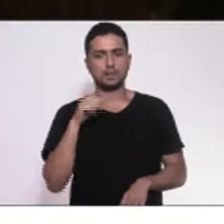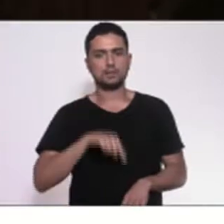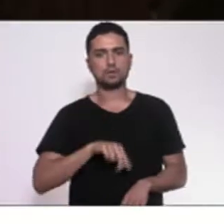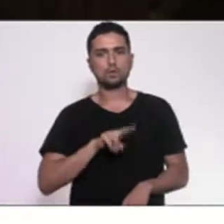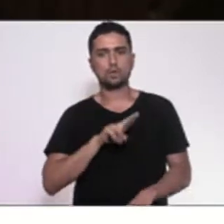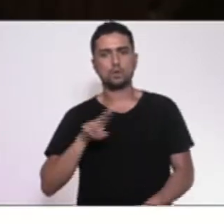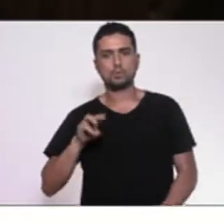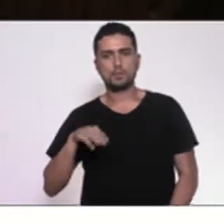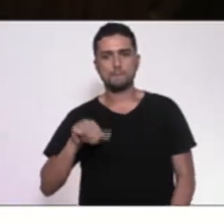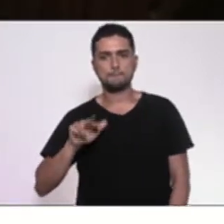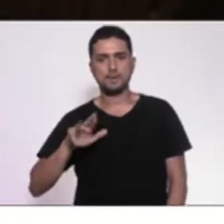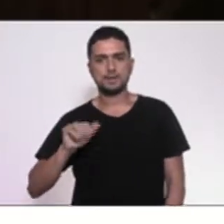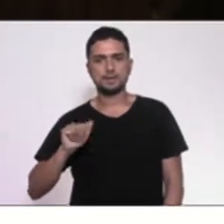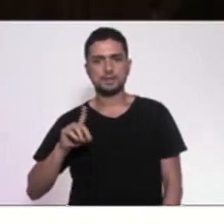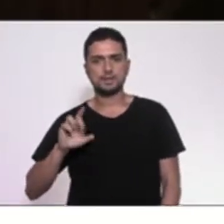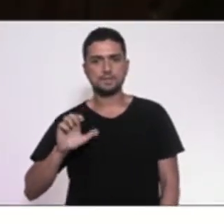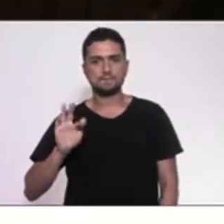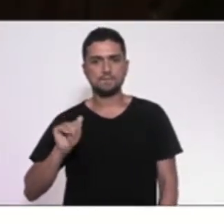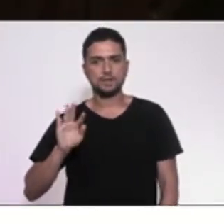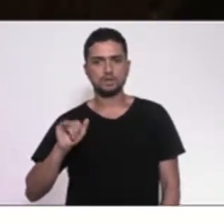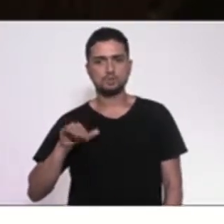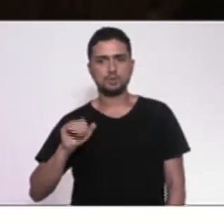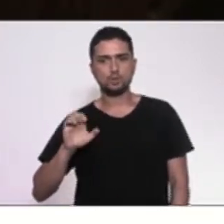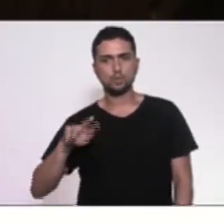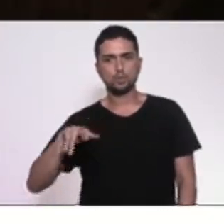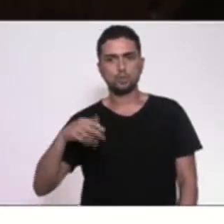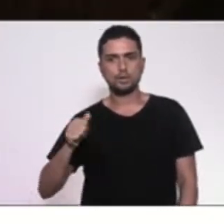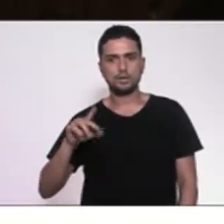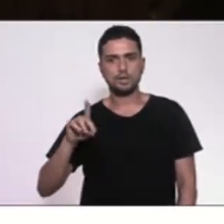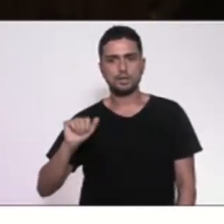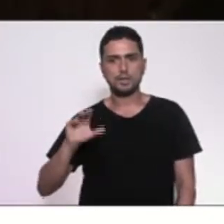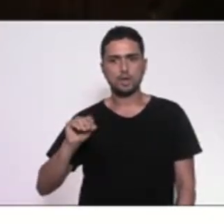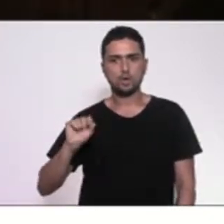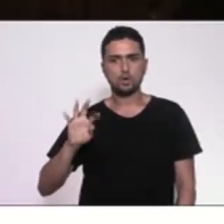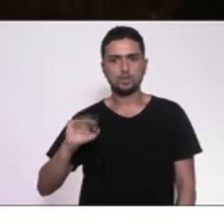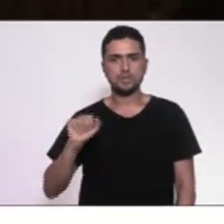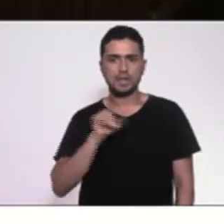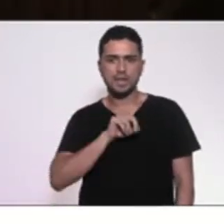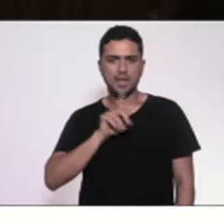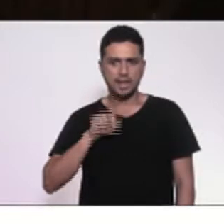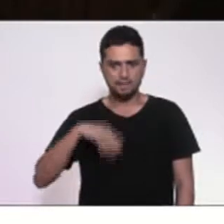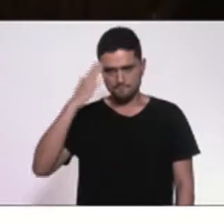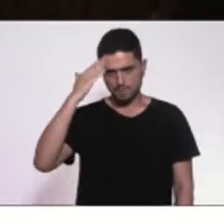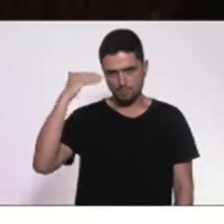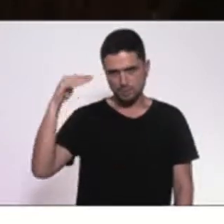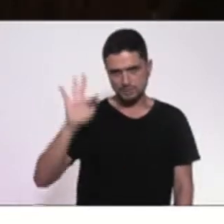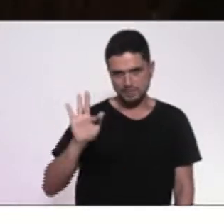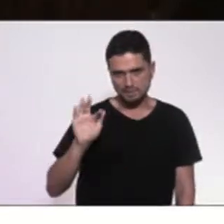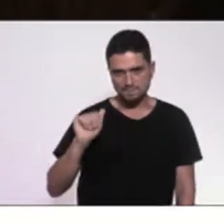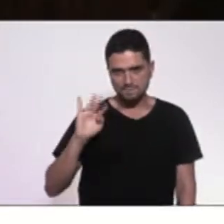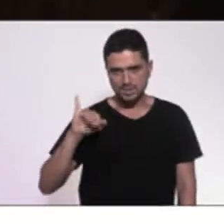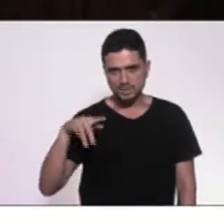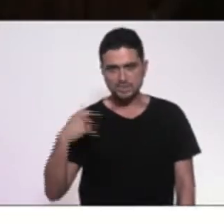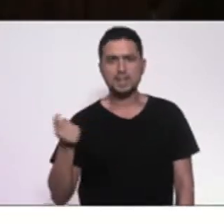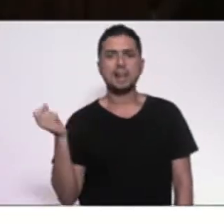Fátima Cunha da Costa, mais conhecida por Fatinha, lésbica moradora de Santa